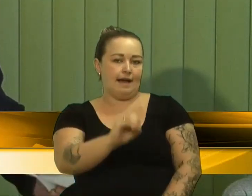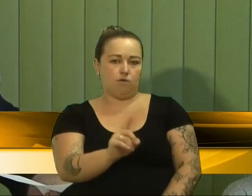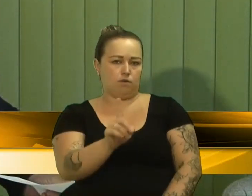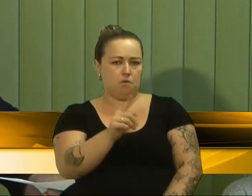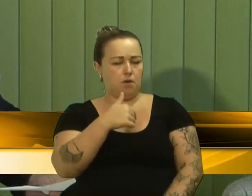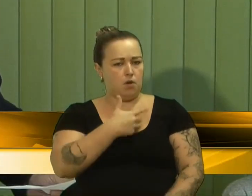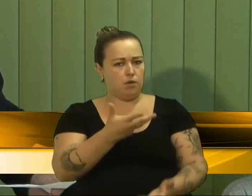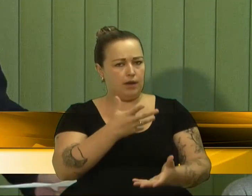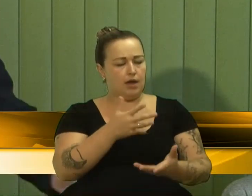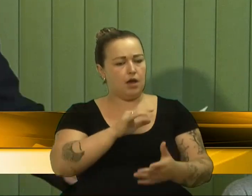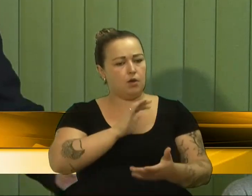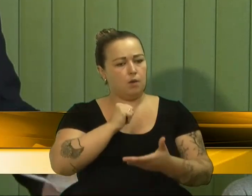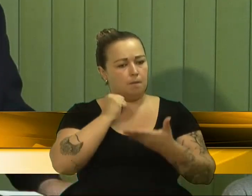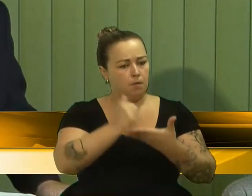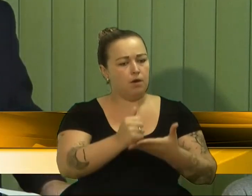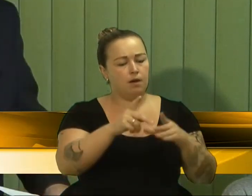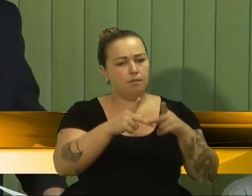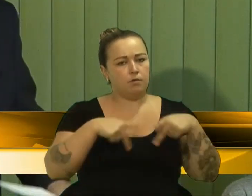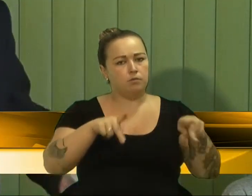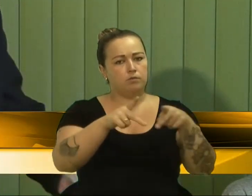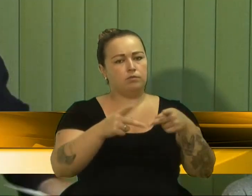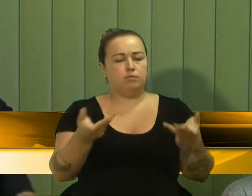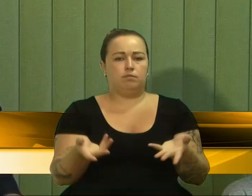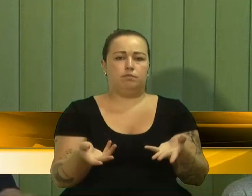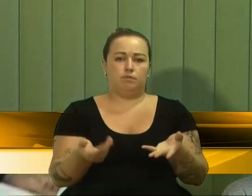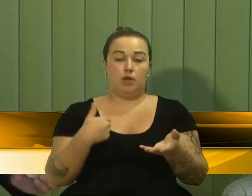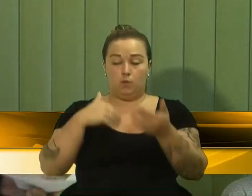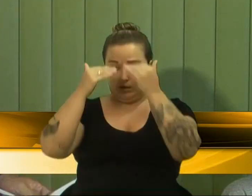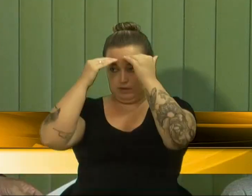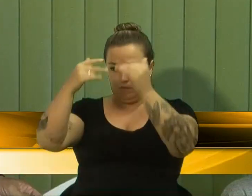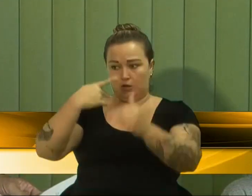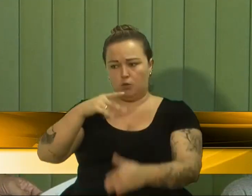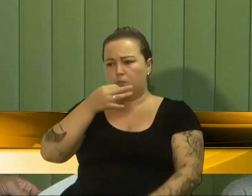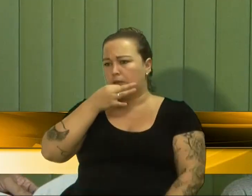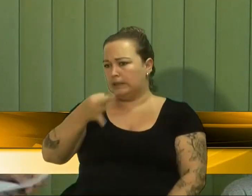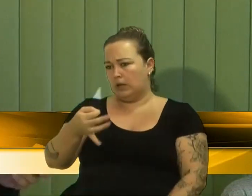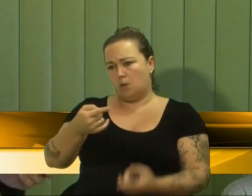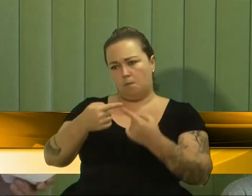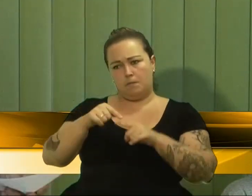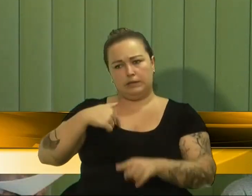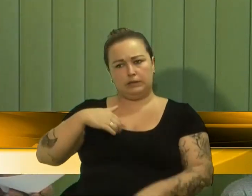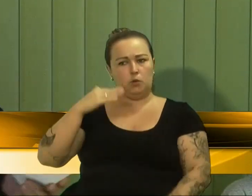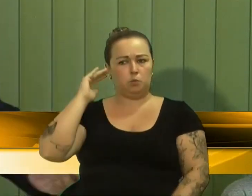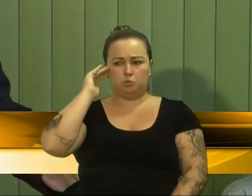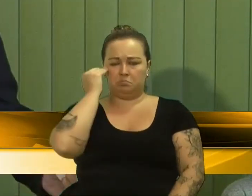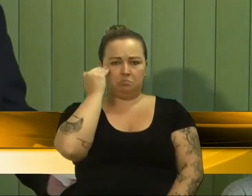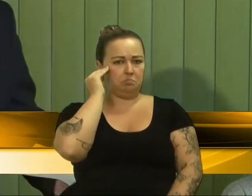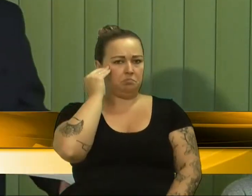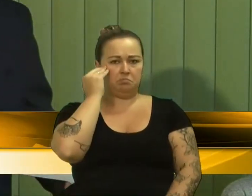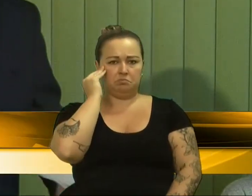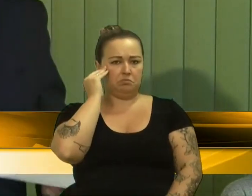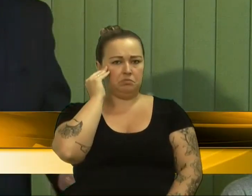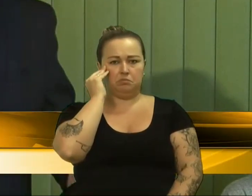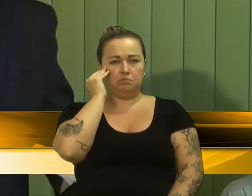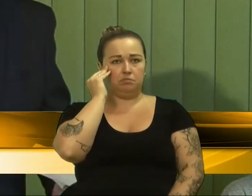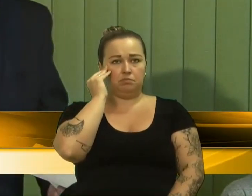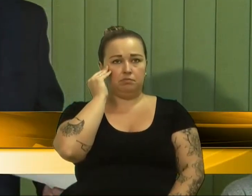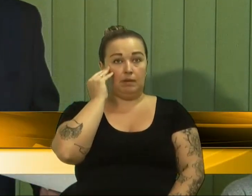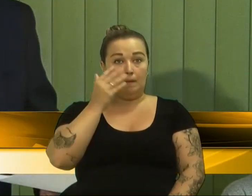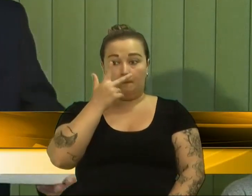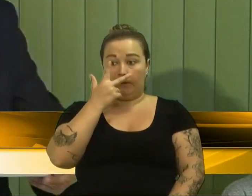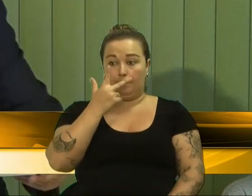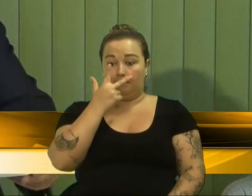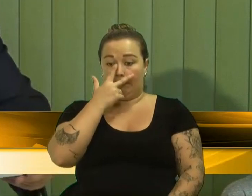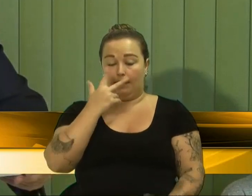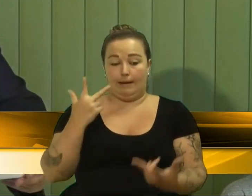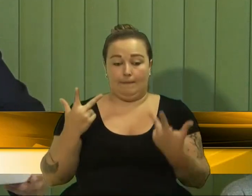não cargos. Então, sinceramente, respeito a sua opinião, mas não entendi esse enquadramento do meu pedido de informações. Parece que eu estou sendo enquadrado aqui,